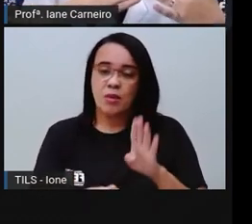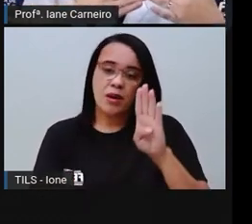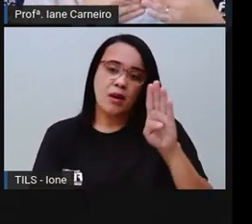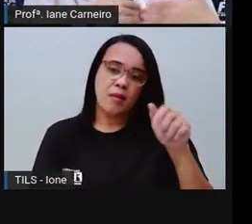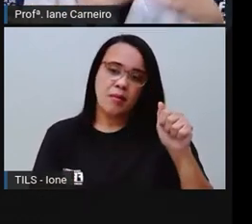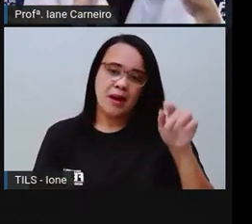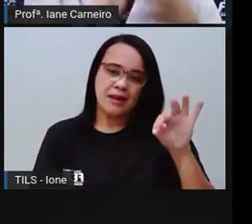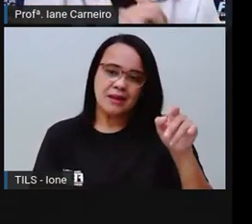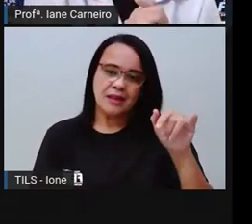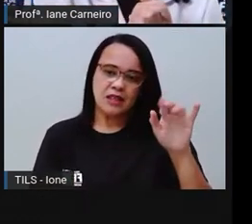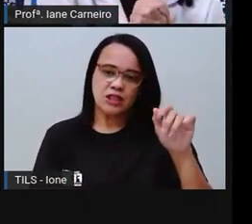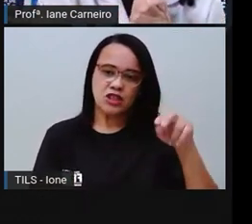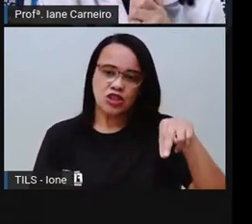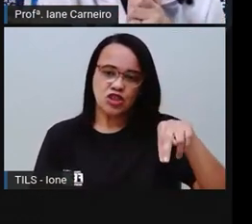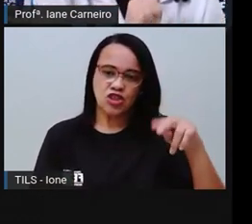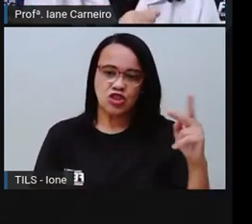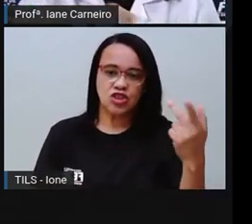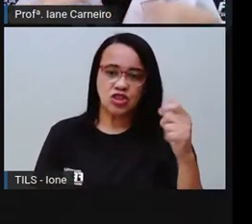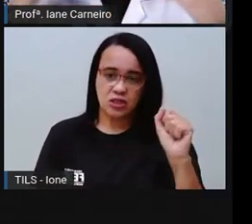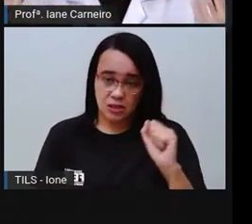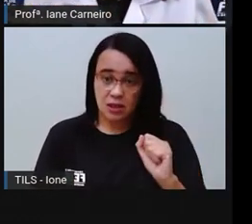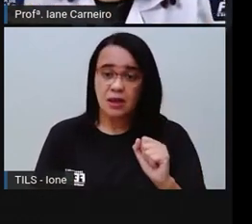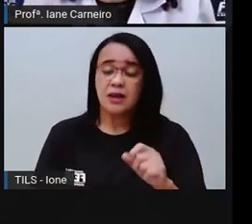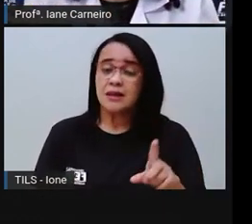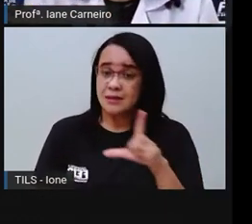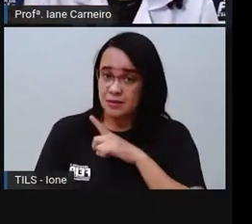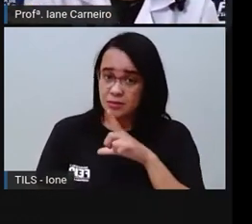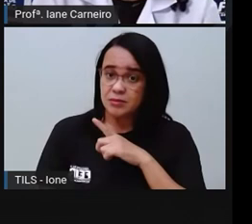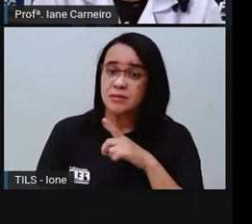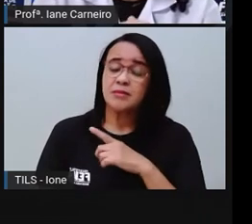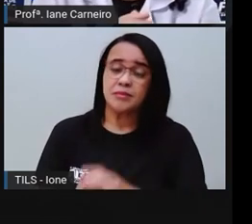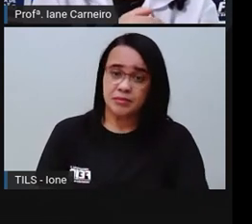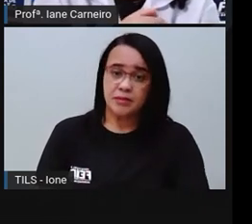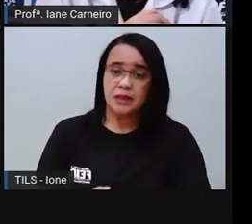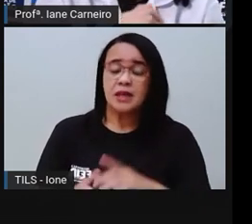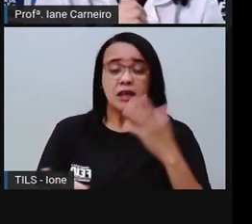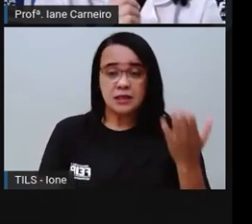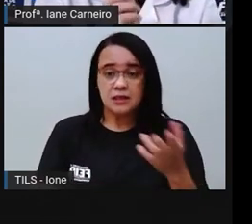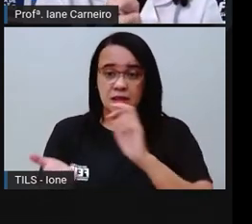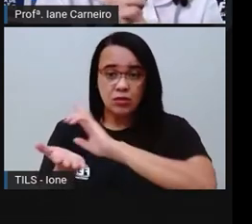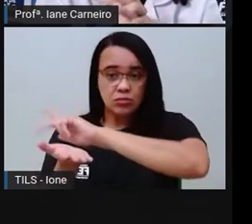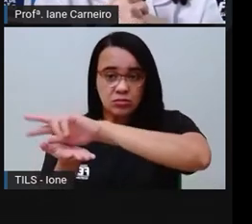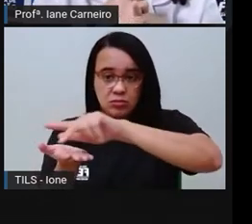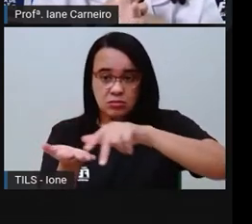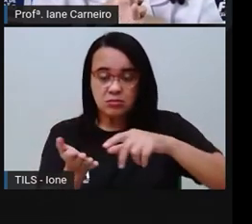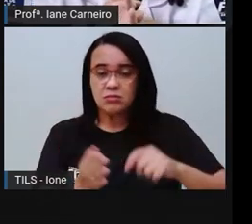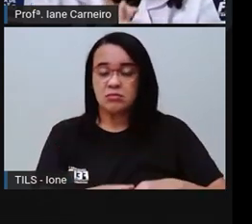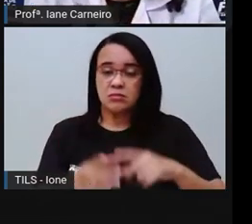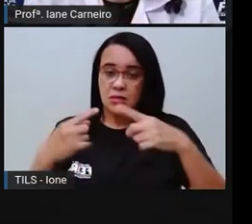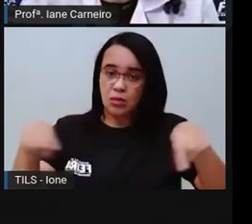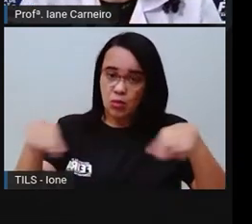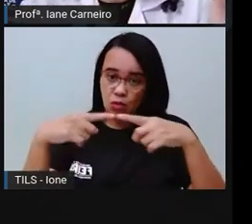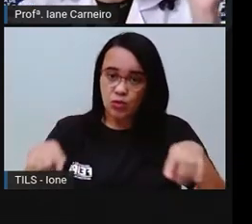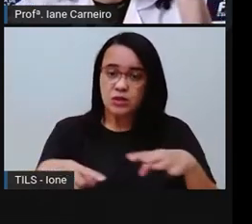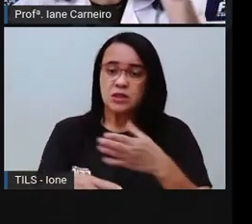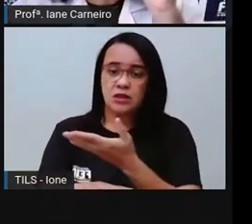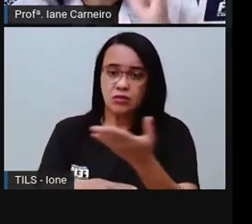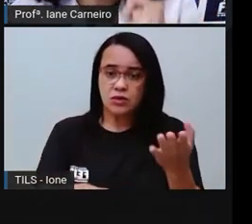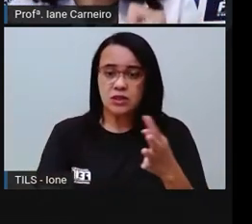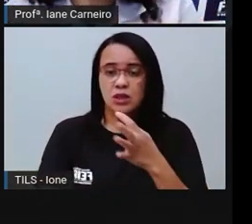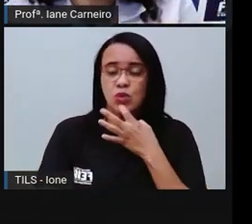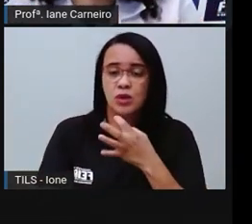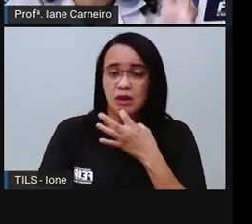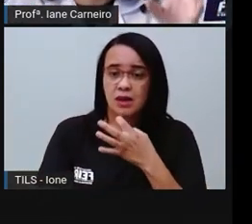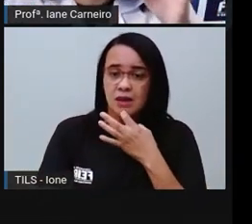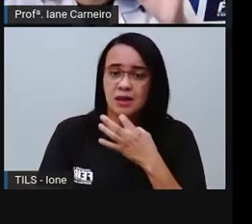dorme põe a mão no bom né então também são parlendas que você acha essas coisas certo então a gente